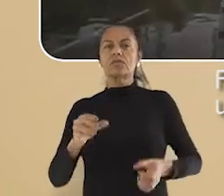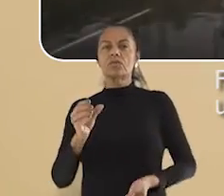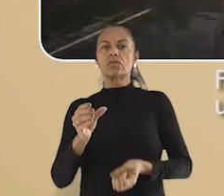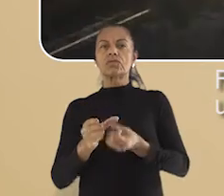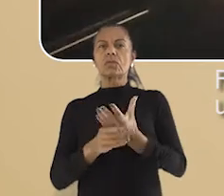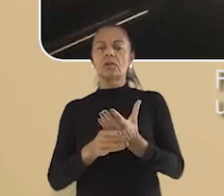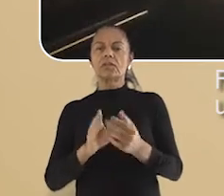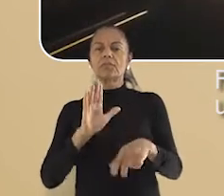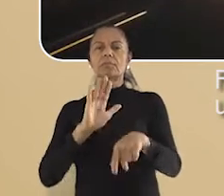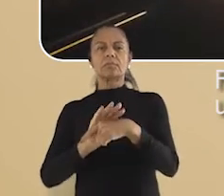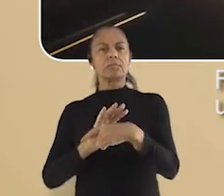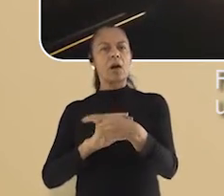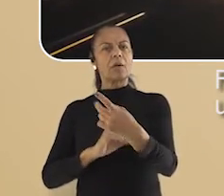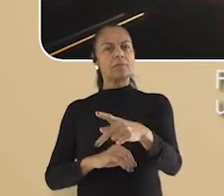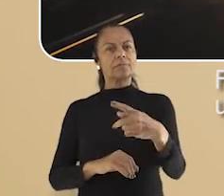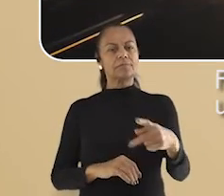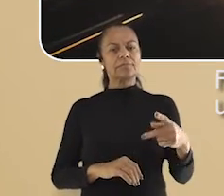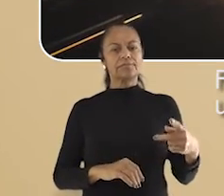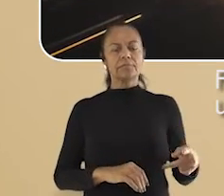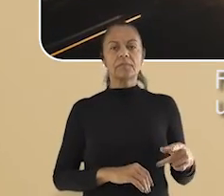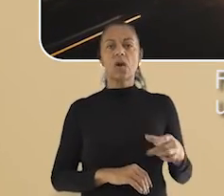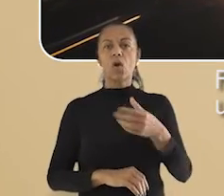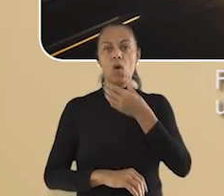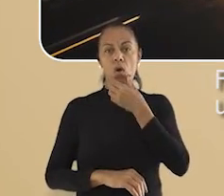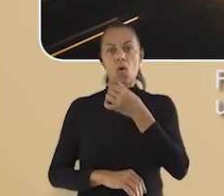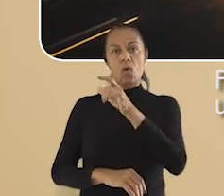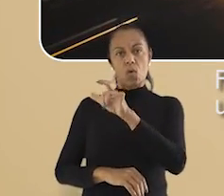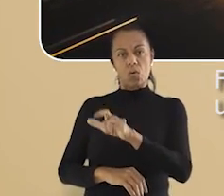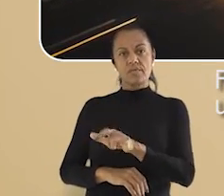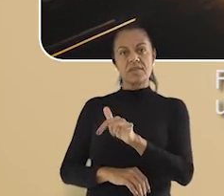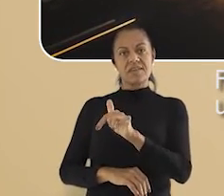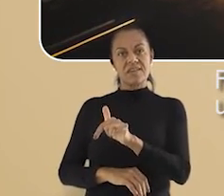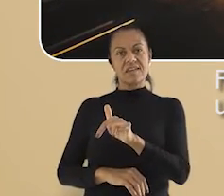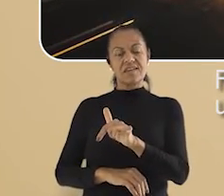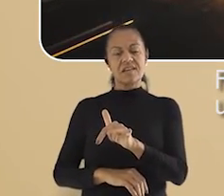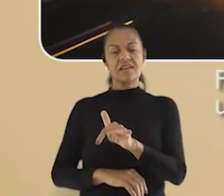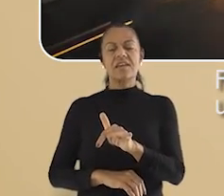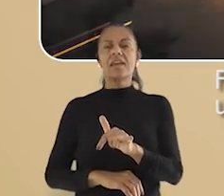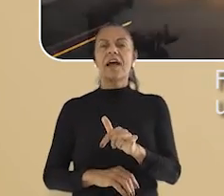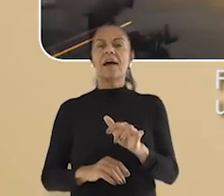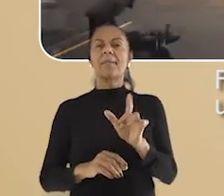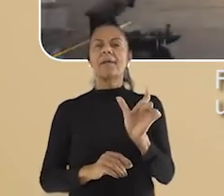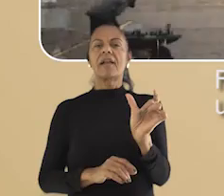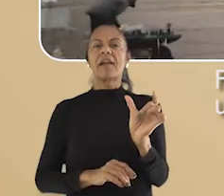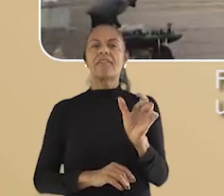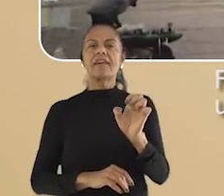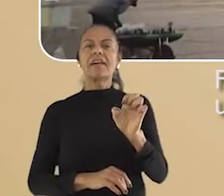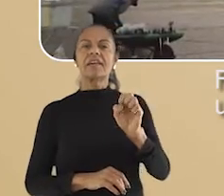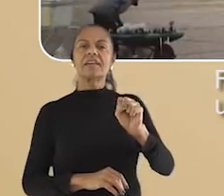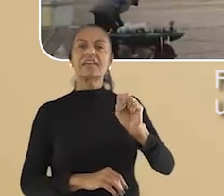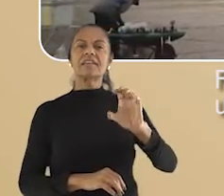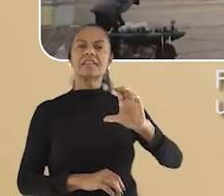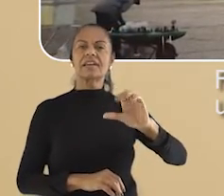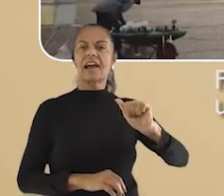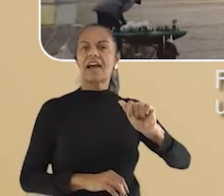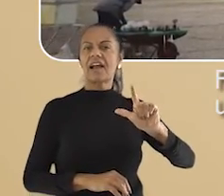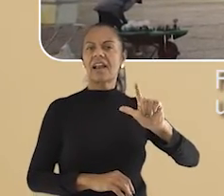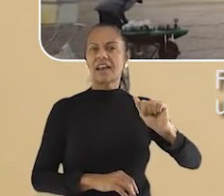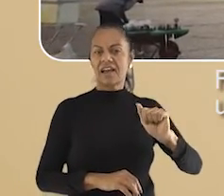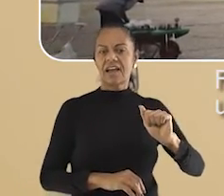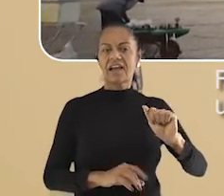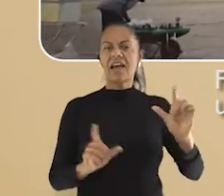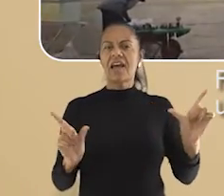capital. Assim, cada setor seria construído com uma dimensão própria. Lúcio Costa preferiu usar a